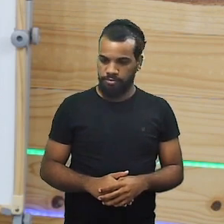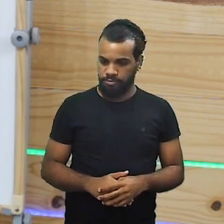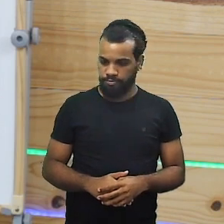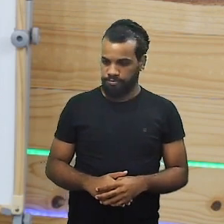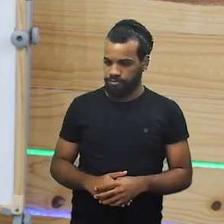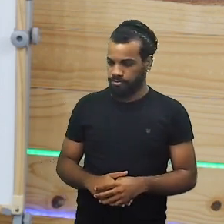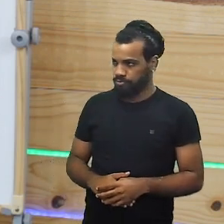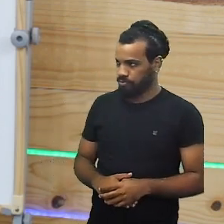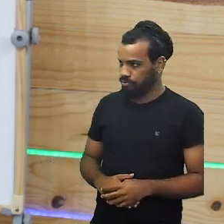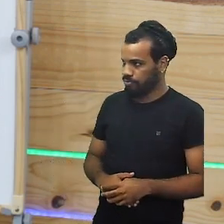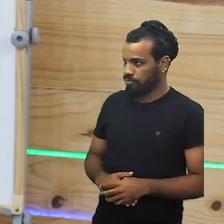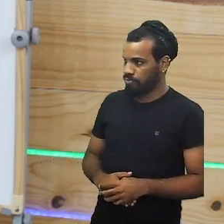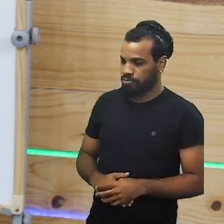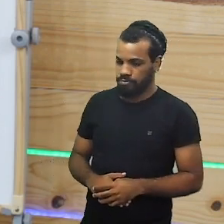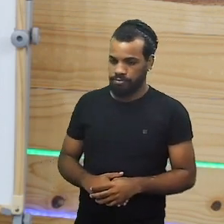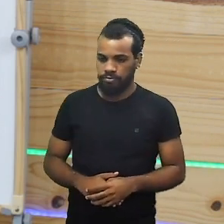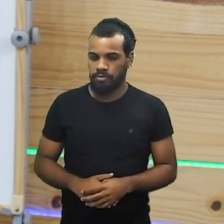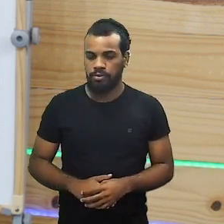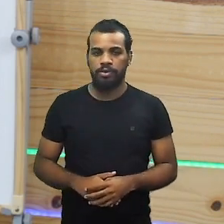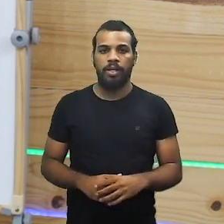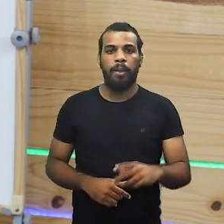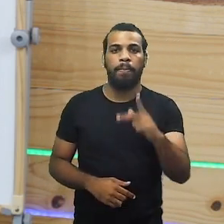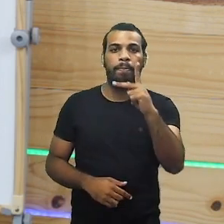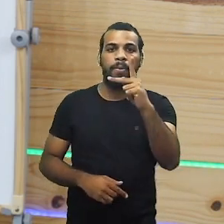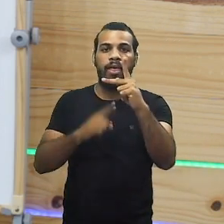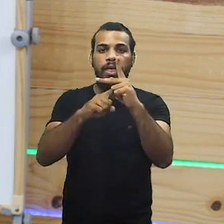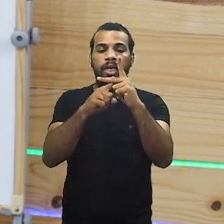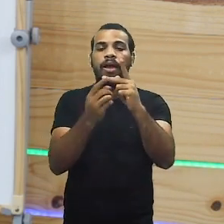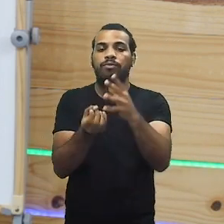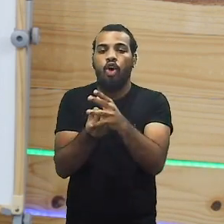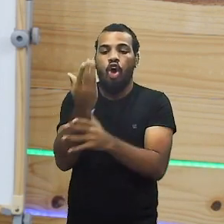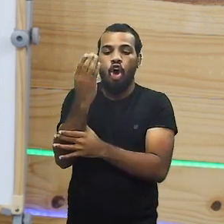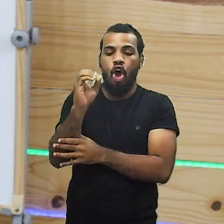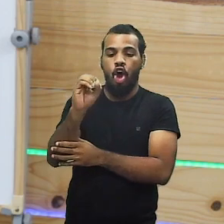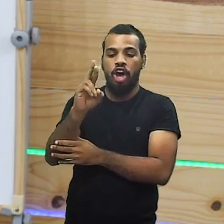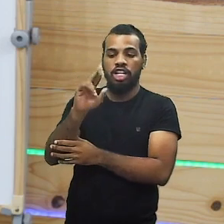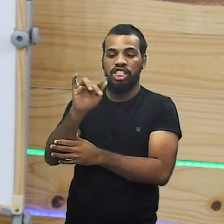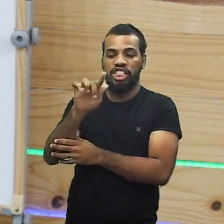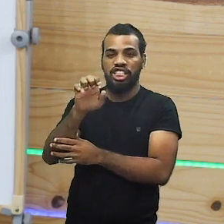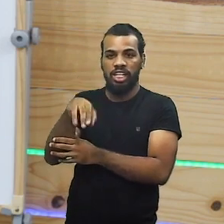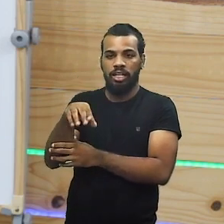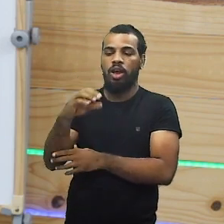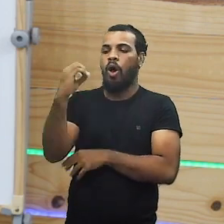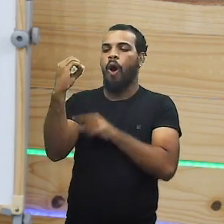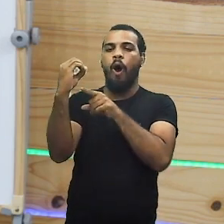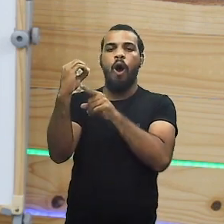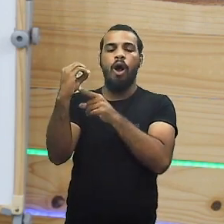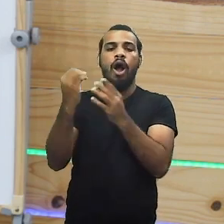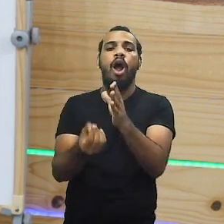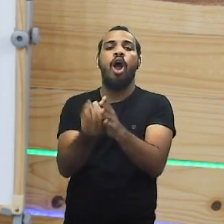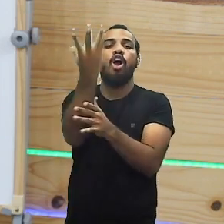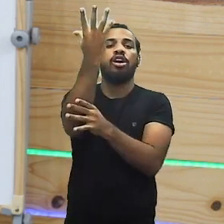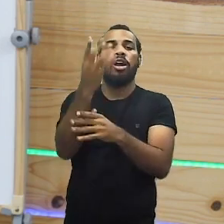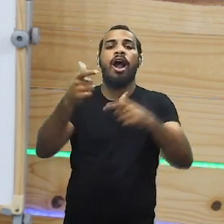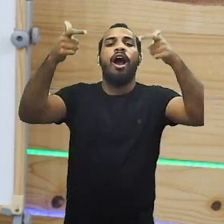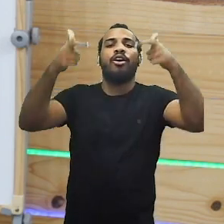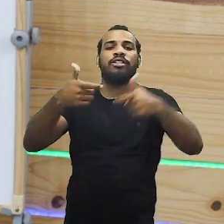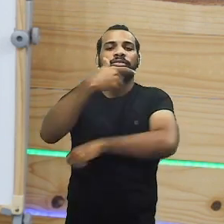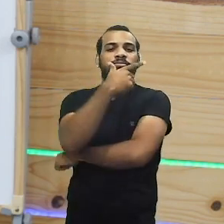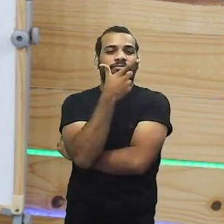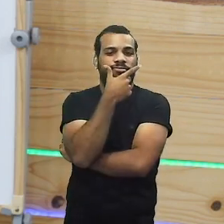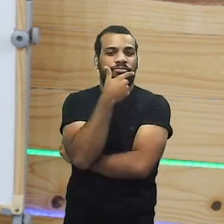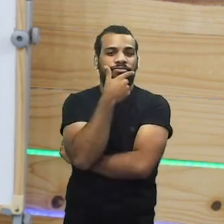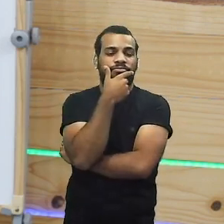menos 4. E a origem do sistema cartesiano, eu vou representar aqui pelo ponto O. Eu